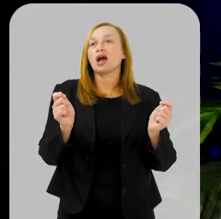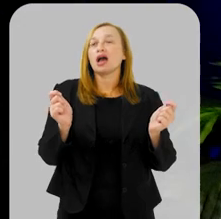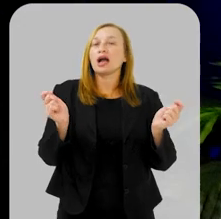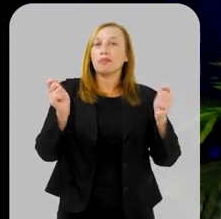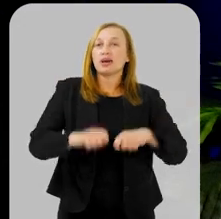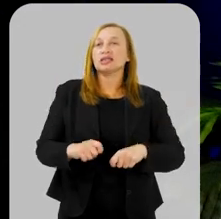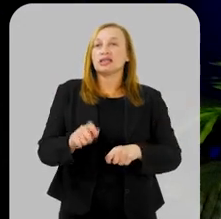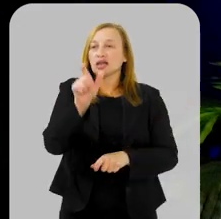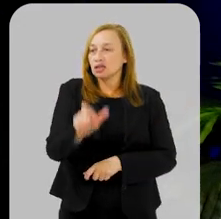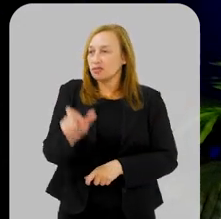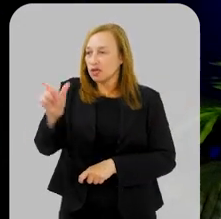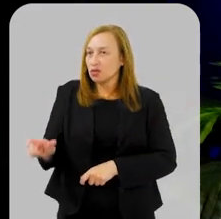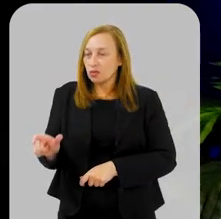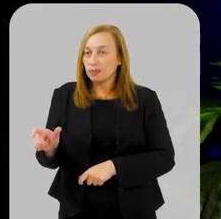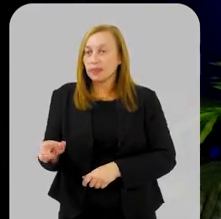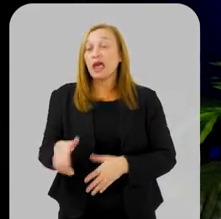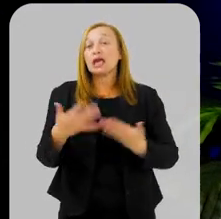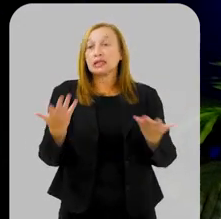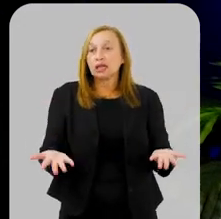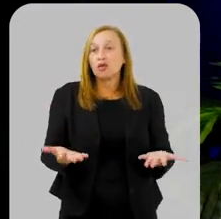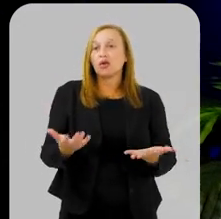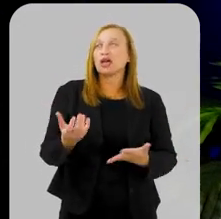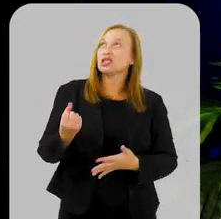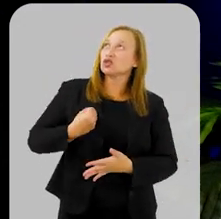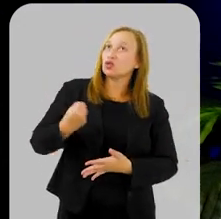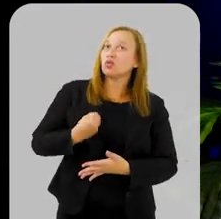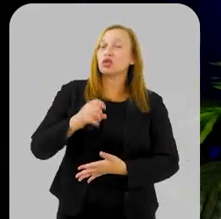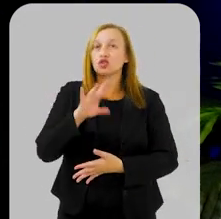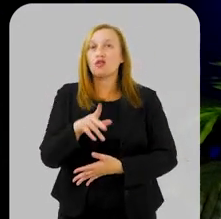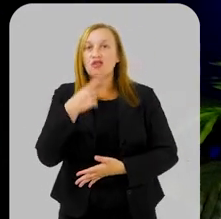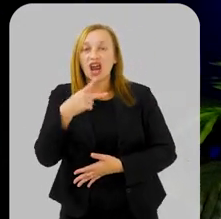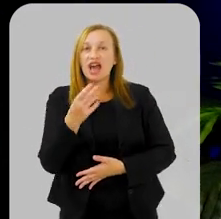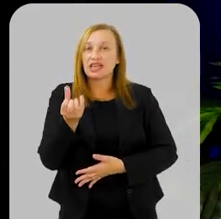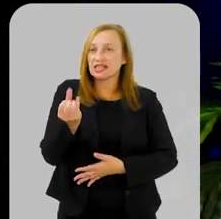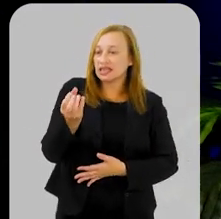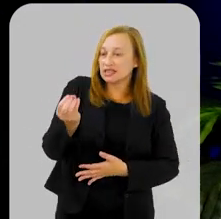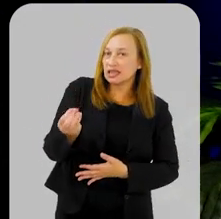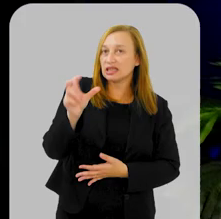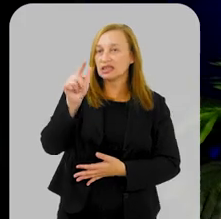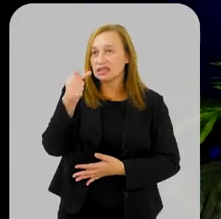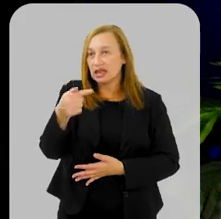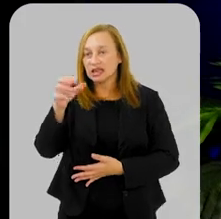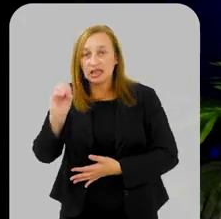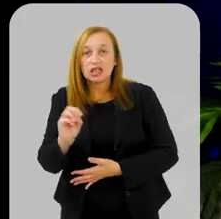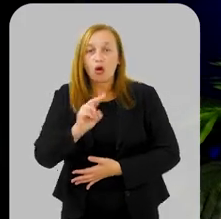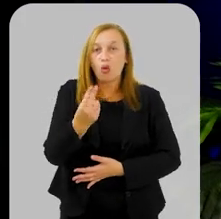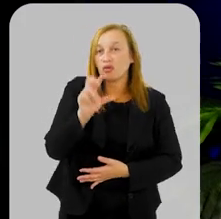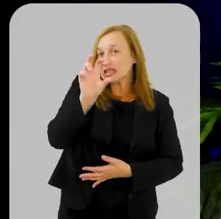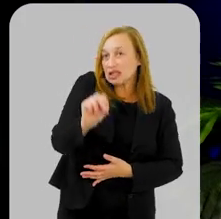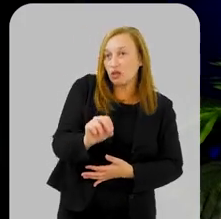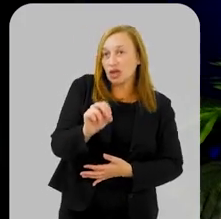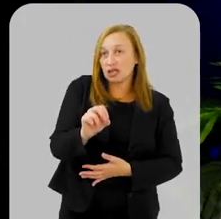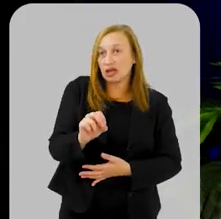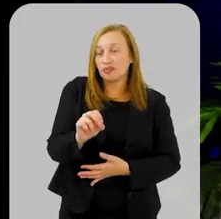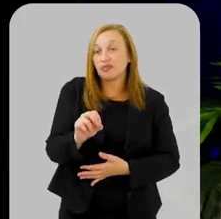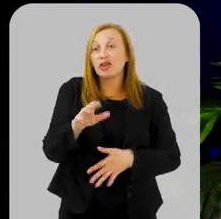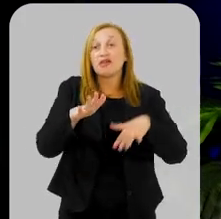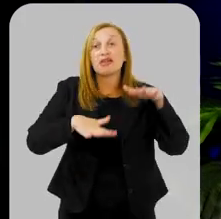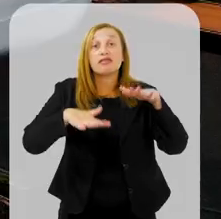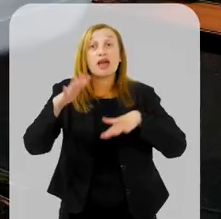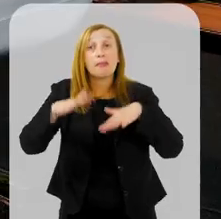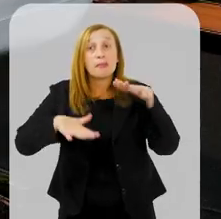Então, esse número, eu só ousaria afirmar que é 60, 70, 80, 50, o número que